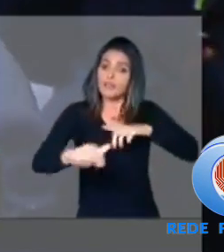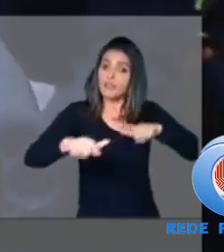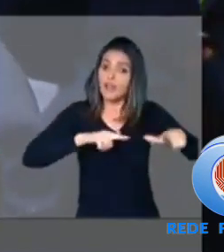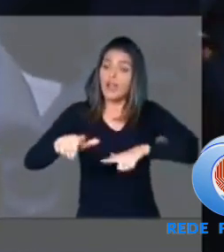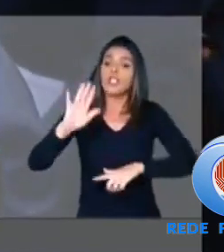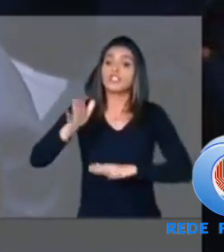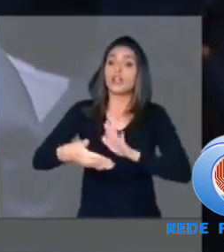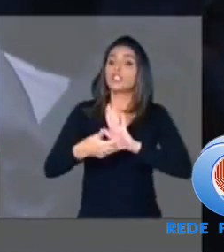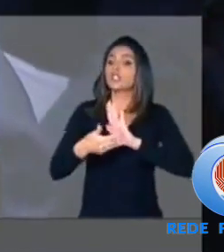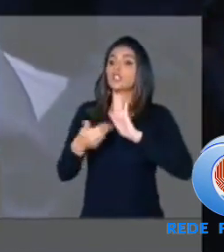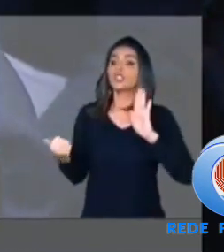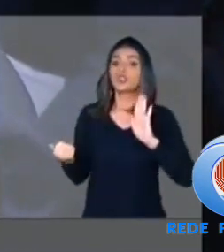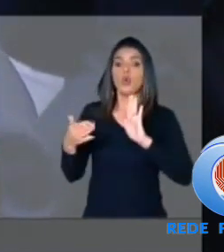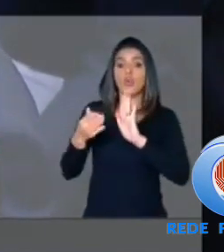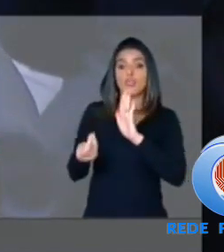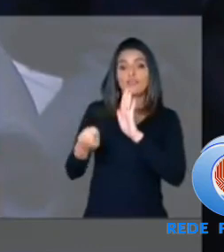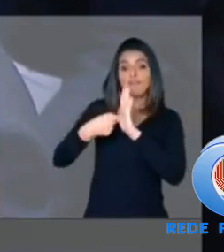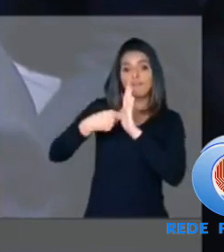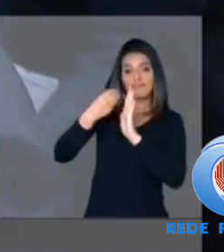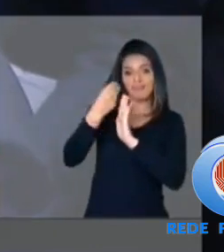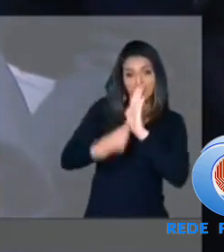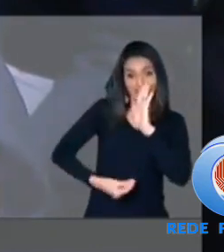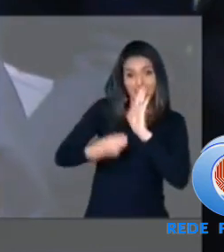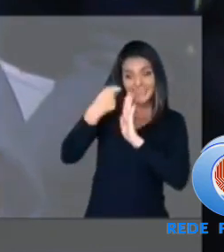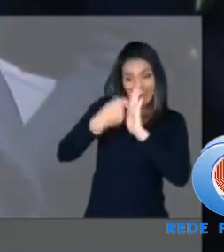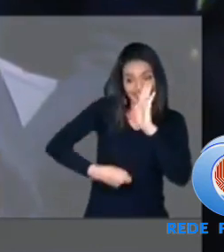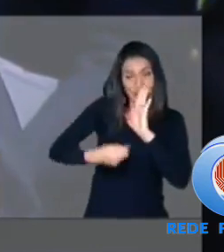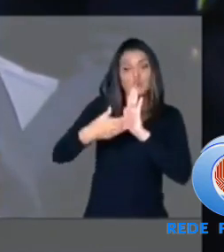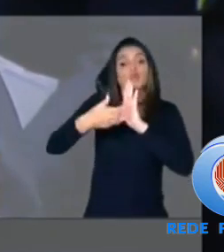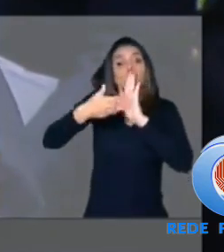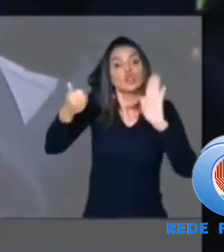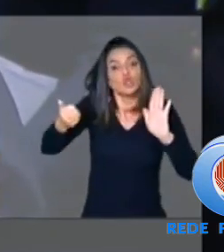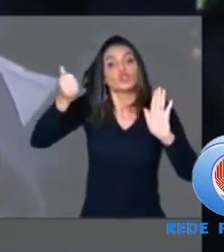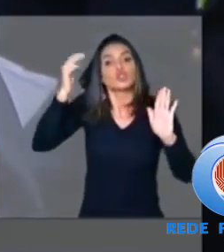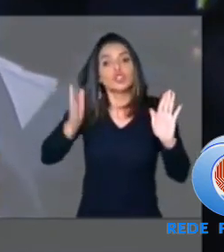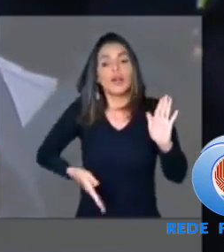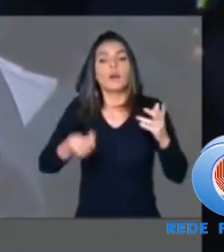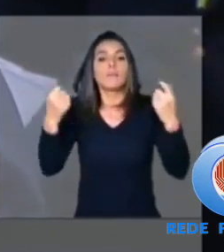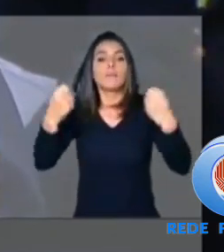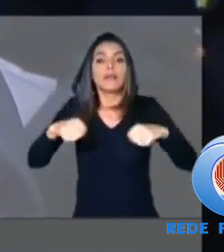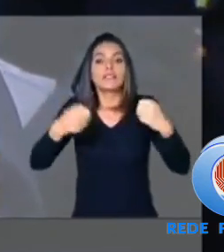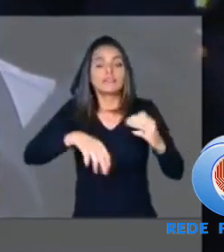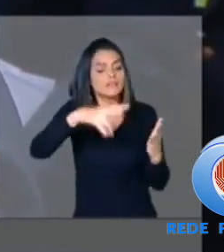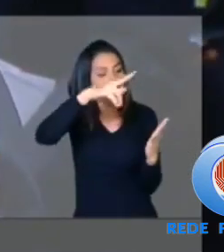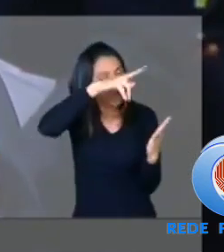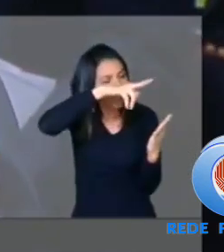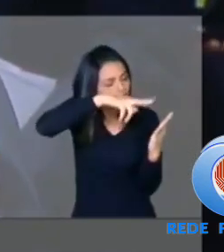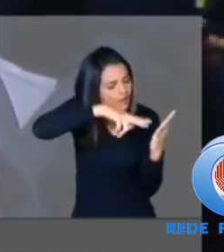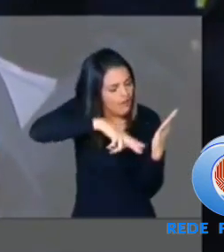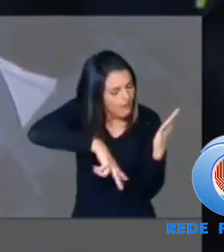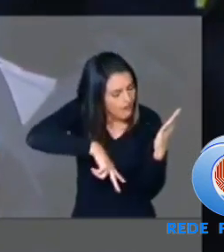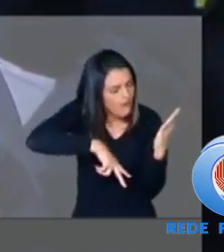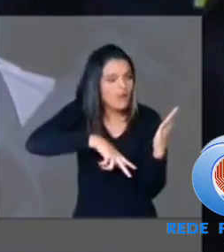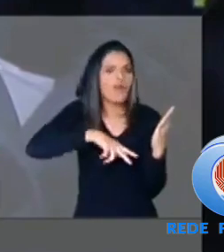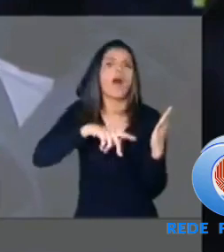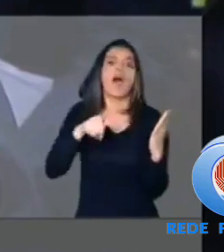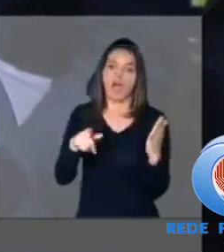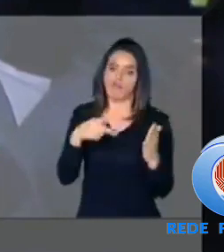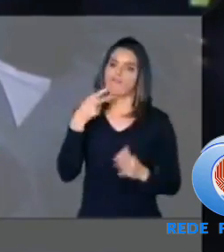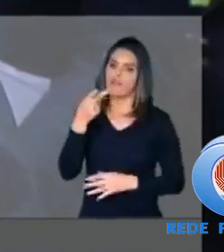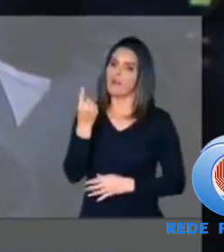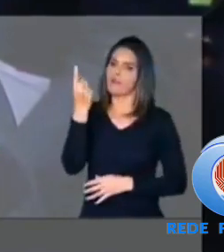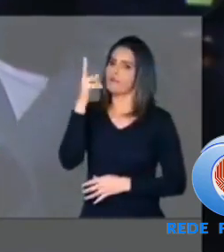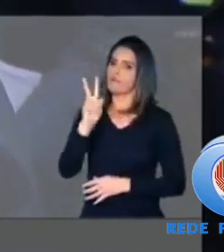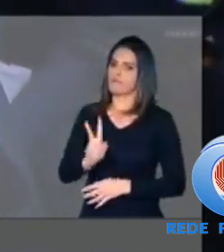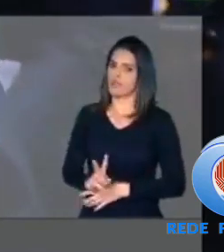retirado do item da medida provisória. Então, nós precisamos ler a medida provisória para podermos dizer: é a